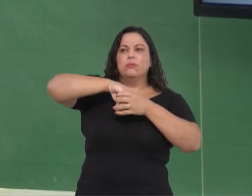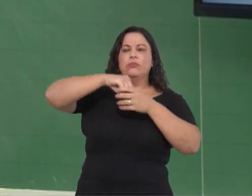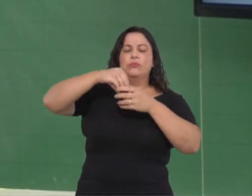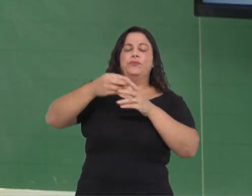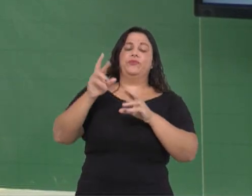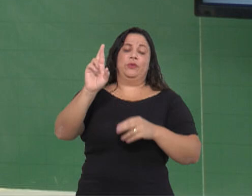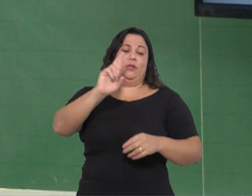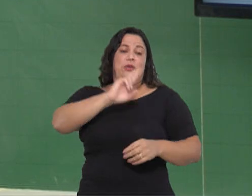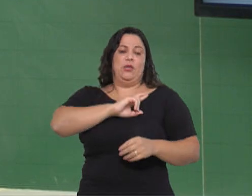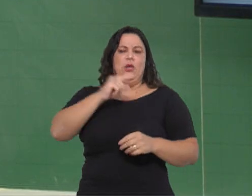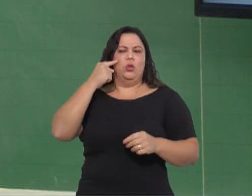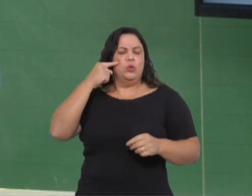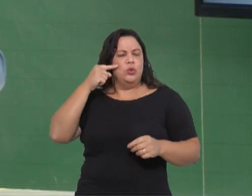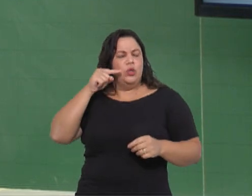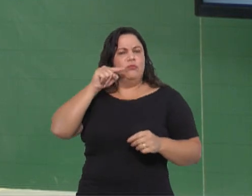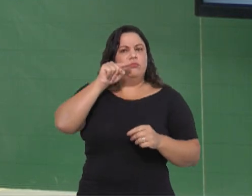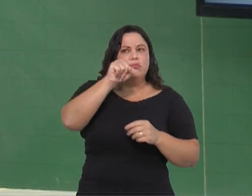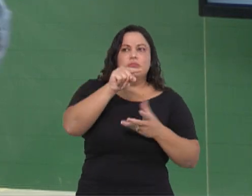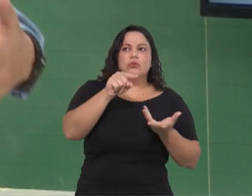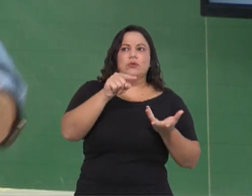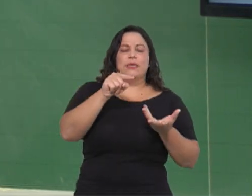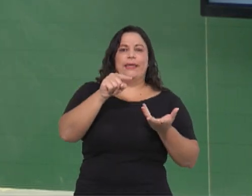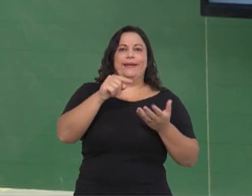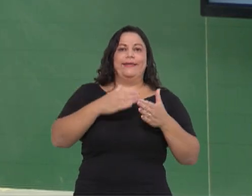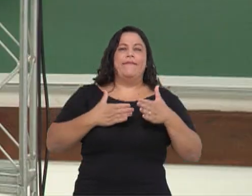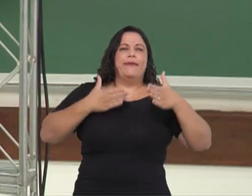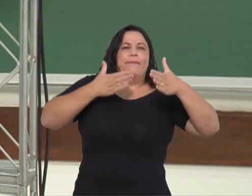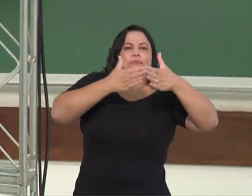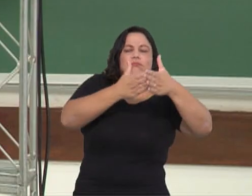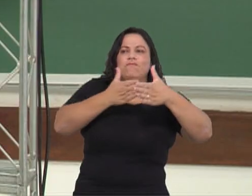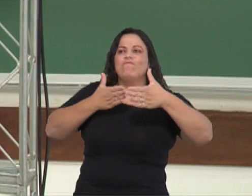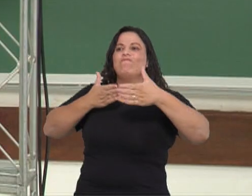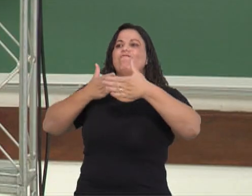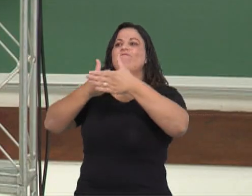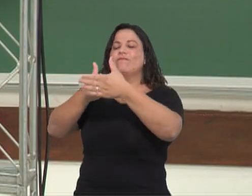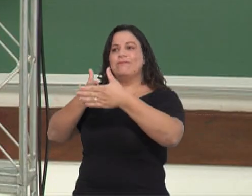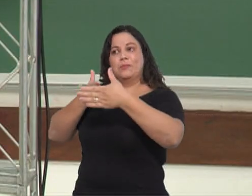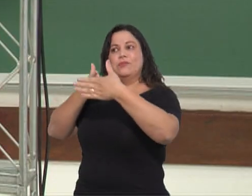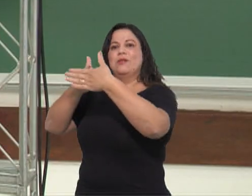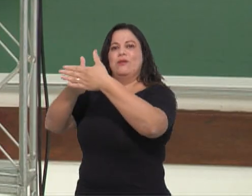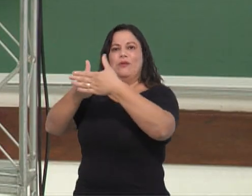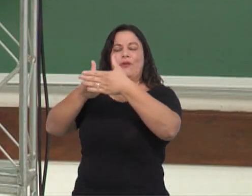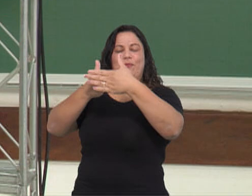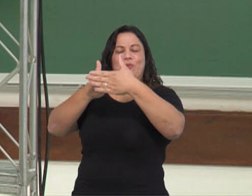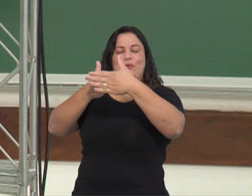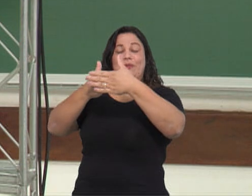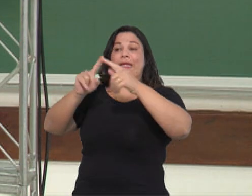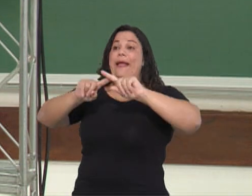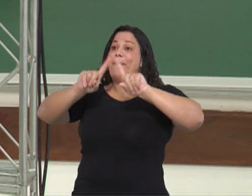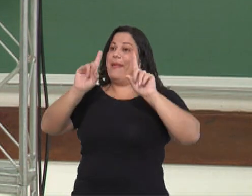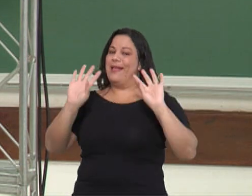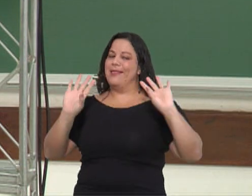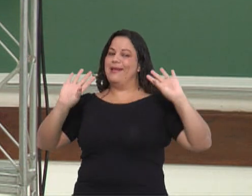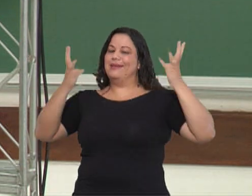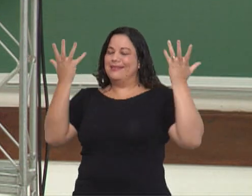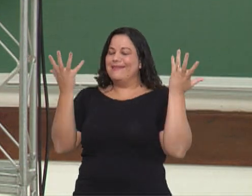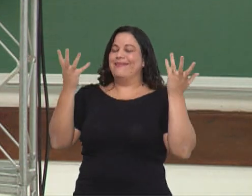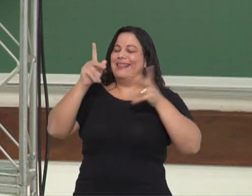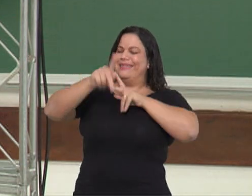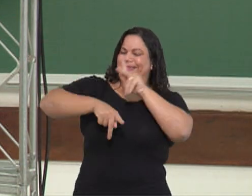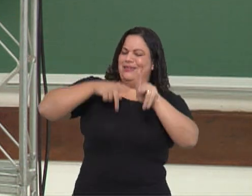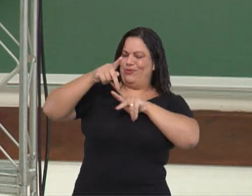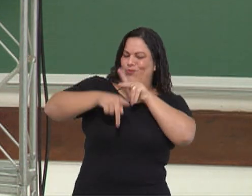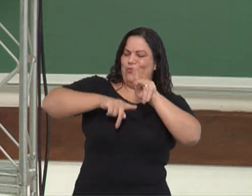Na festa popular não, porque ela está misturada. Então a isso que damos o nome de sincretismo. Então o